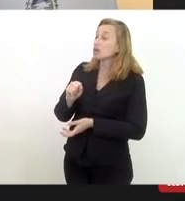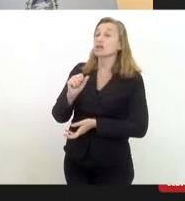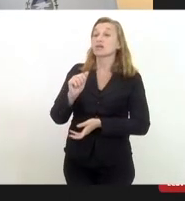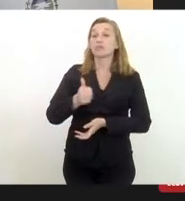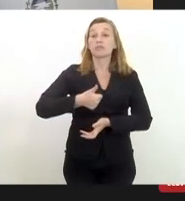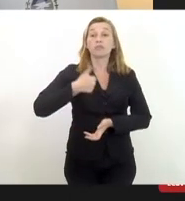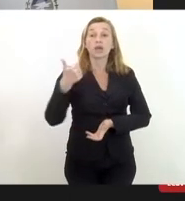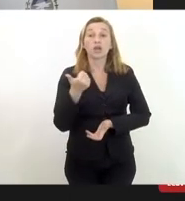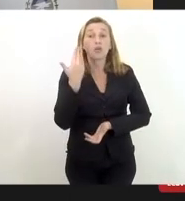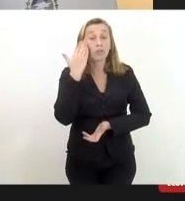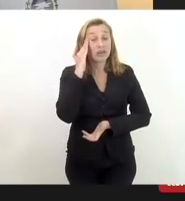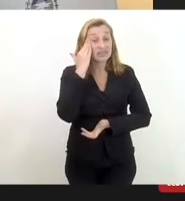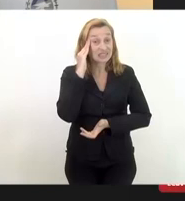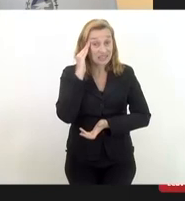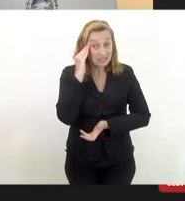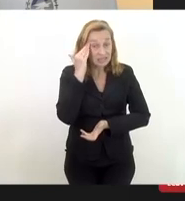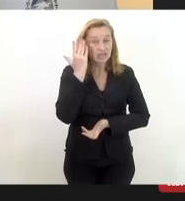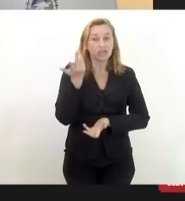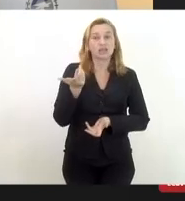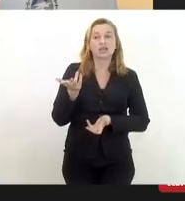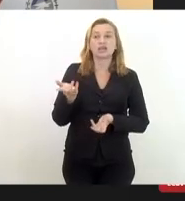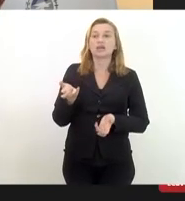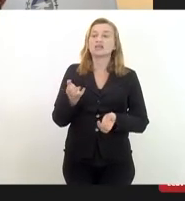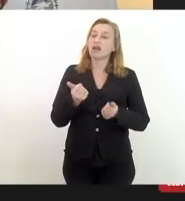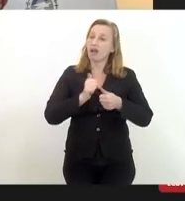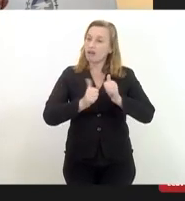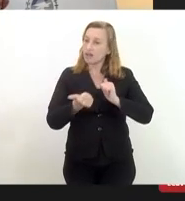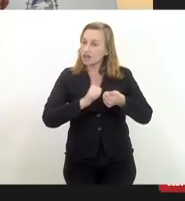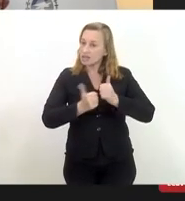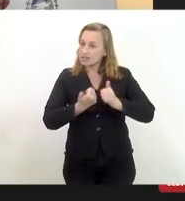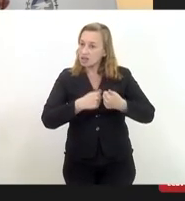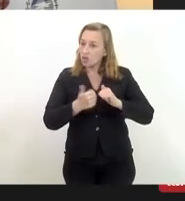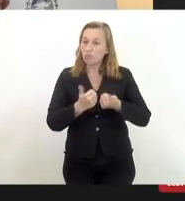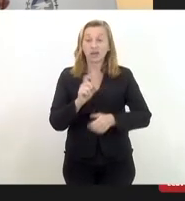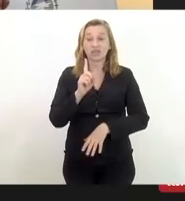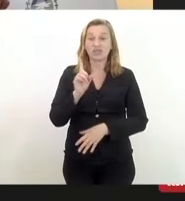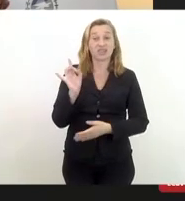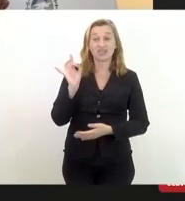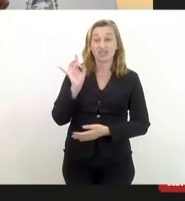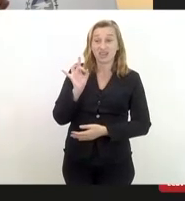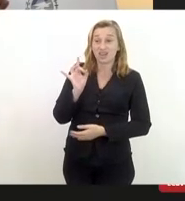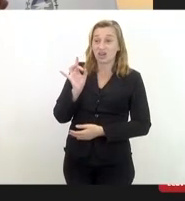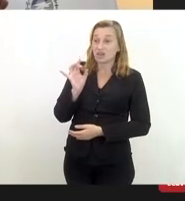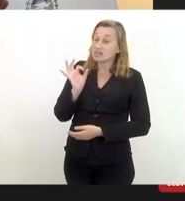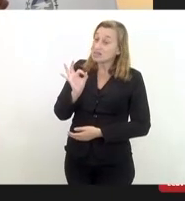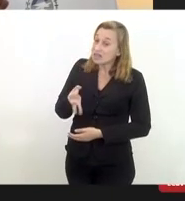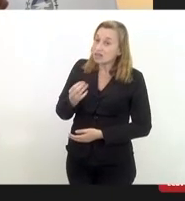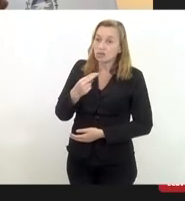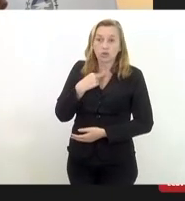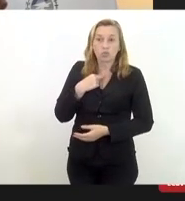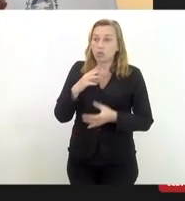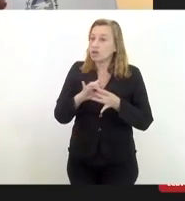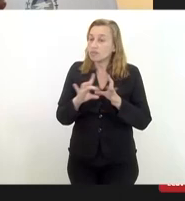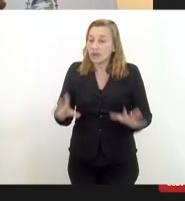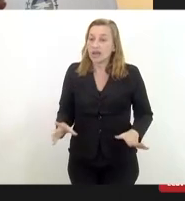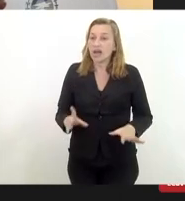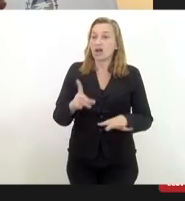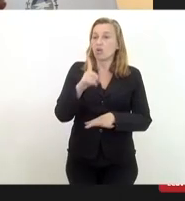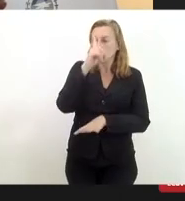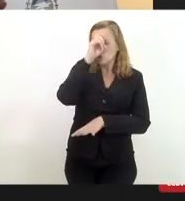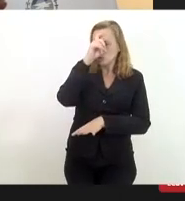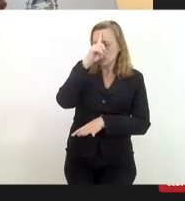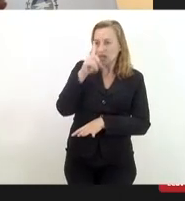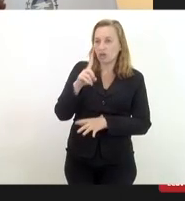entender esse tipo de avaliação, mas não é fato isso. A gente não pode abrir mão de um hospital de tuberculose